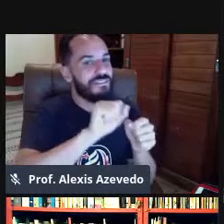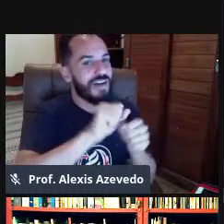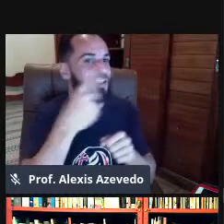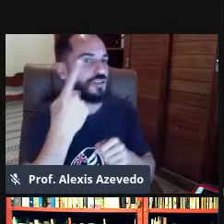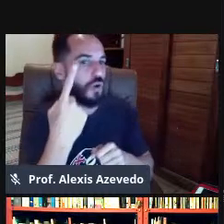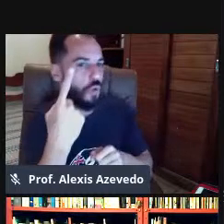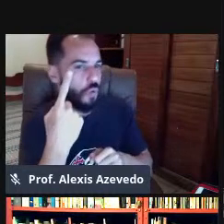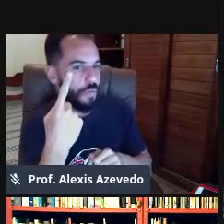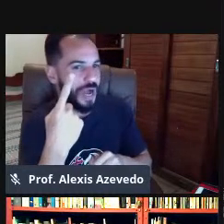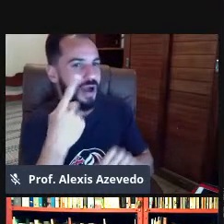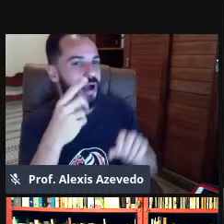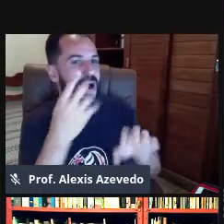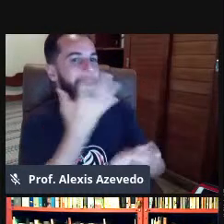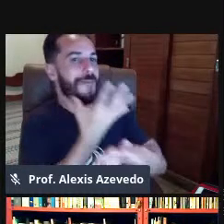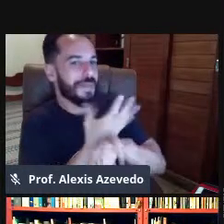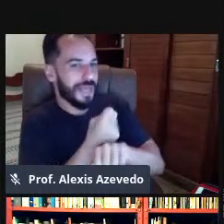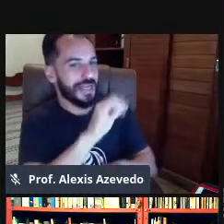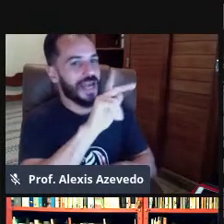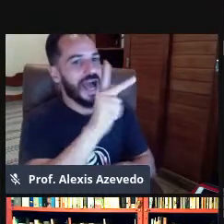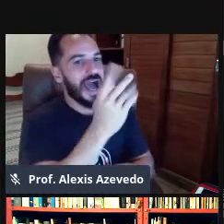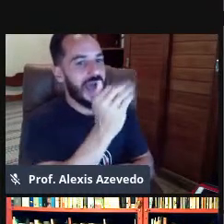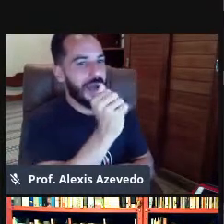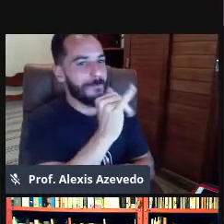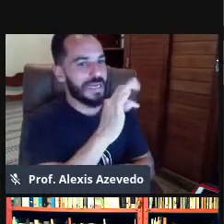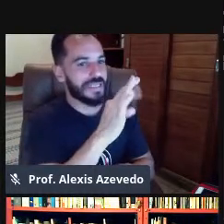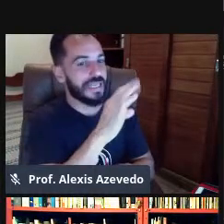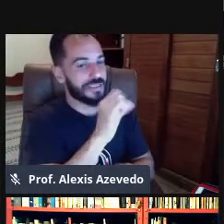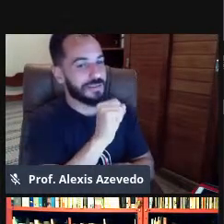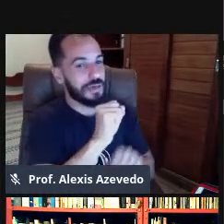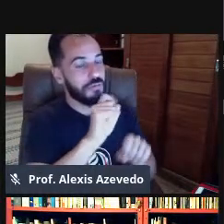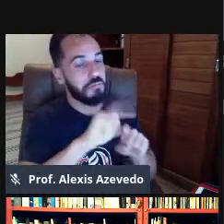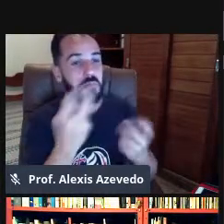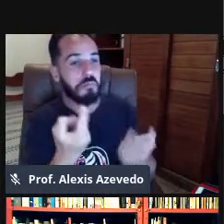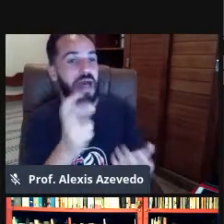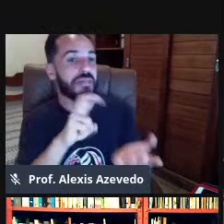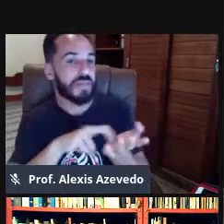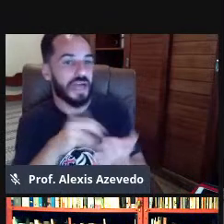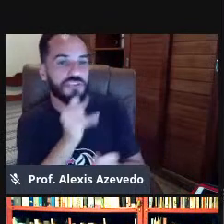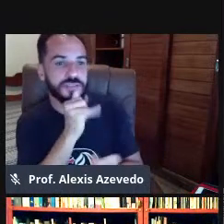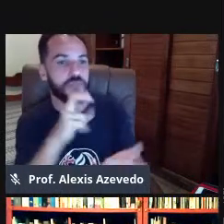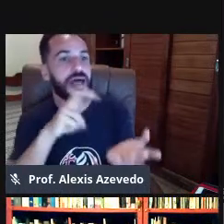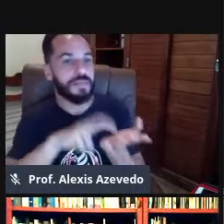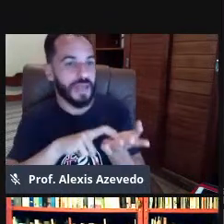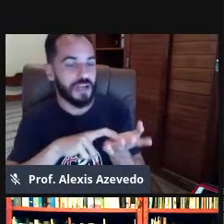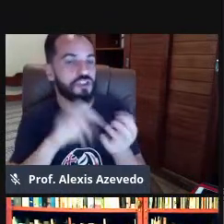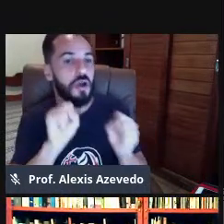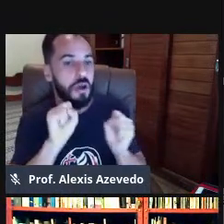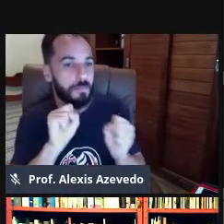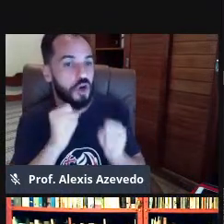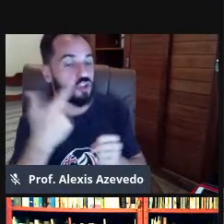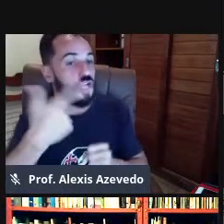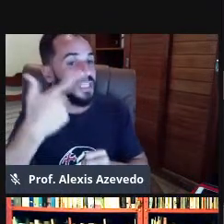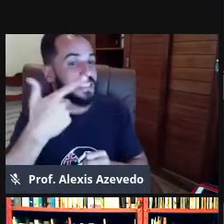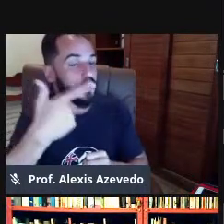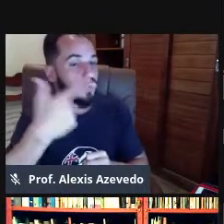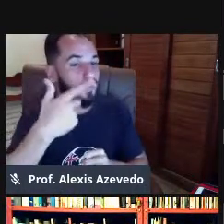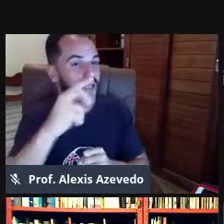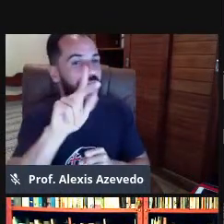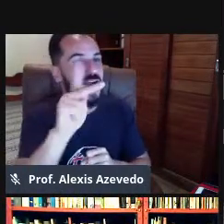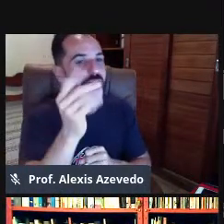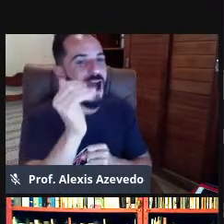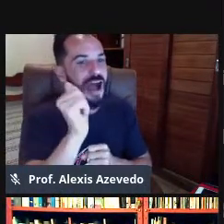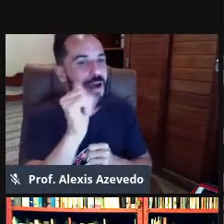no mesmo período, né? Se você não puder, é o ideal que você forme em 4 anos, mas não é obrigatório, né? O